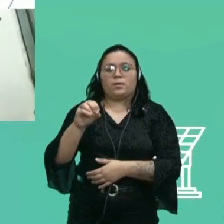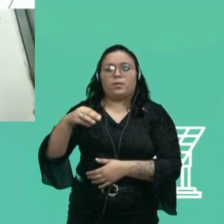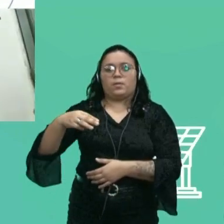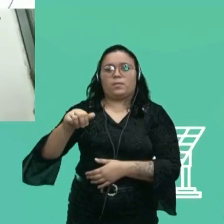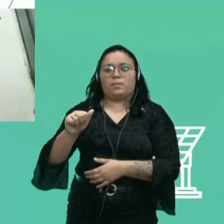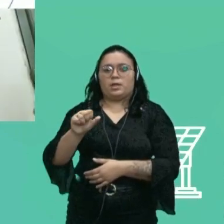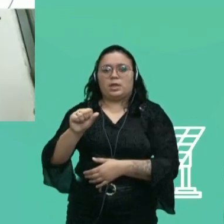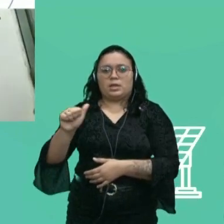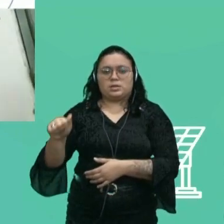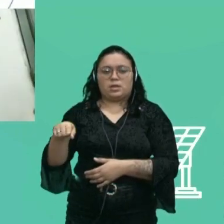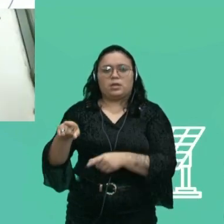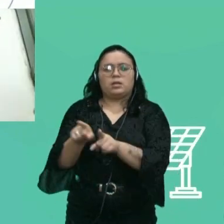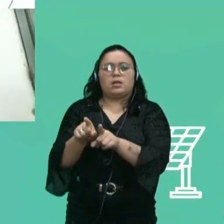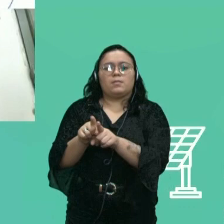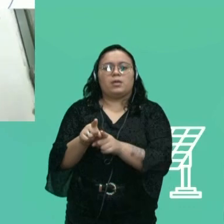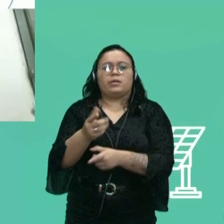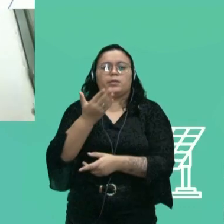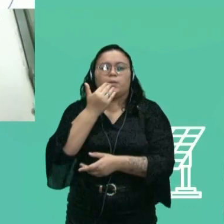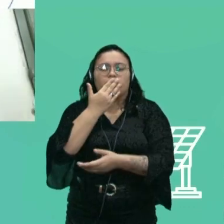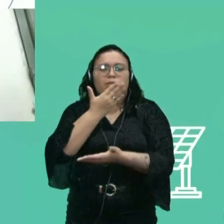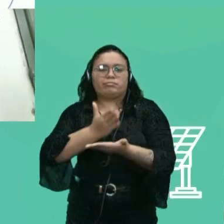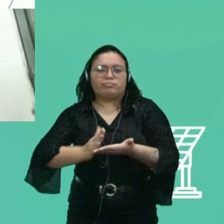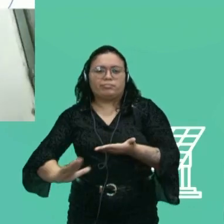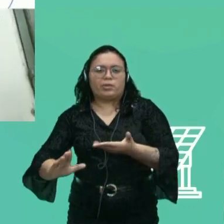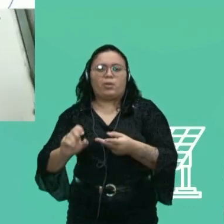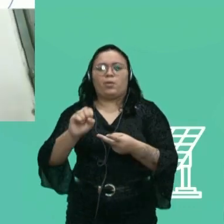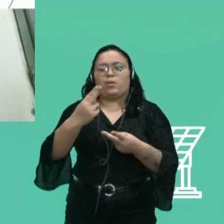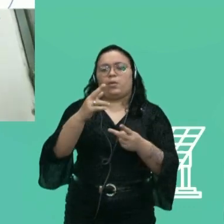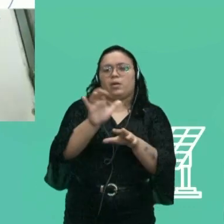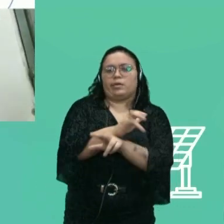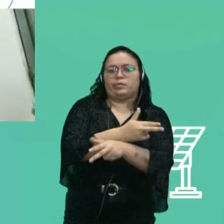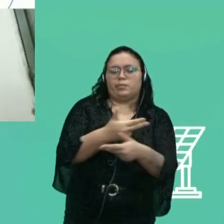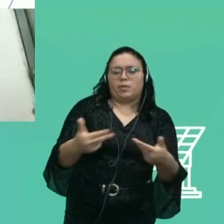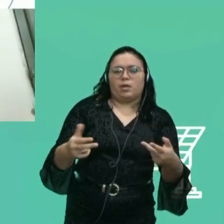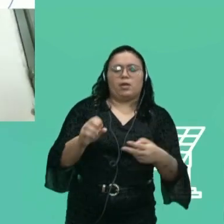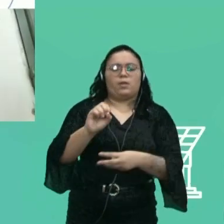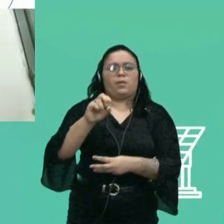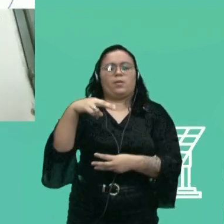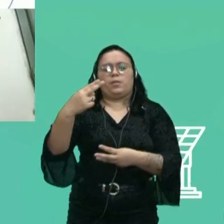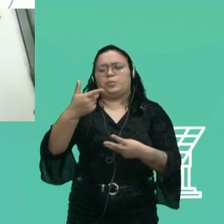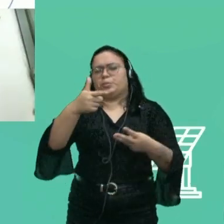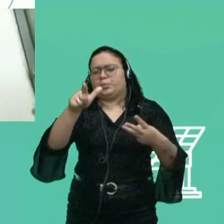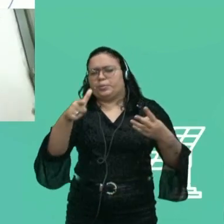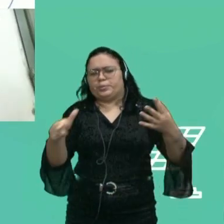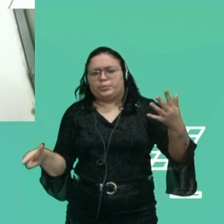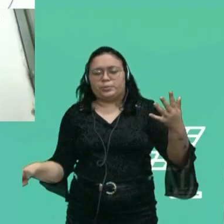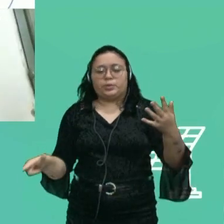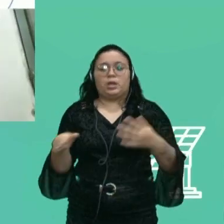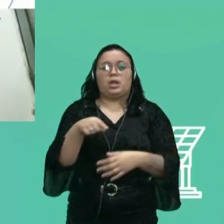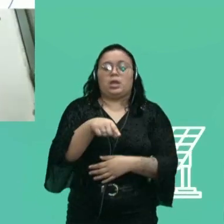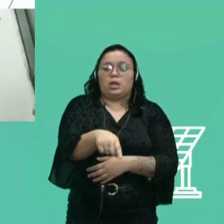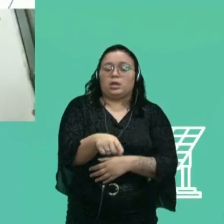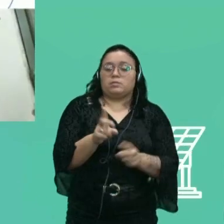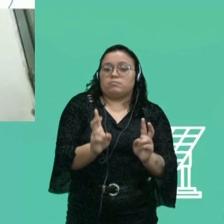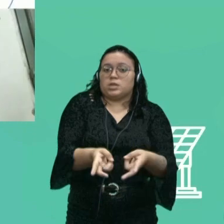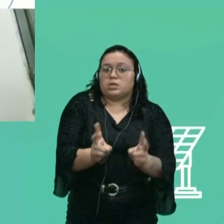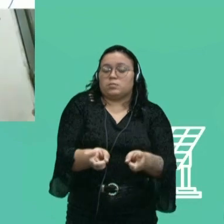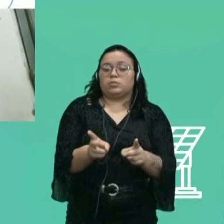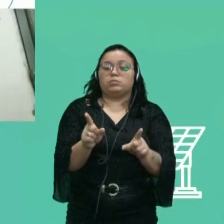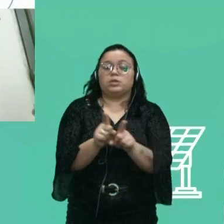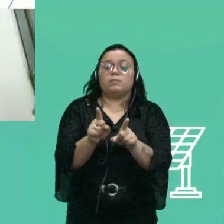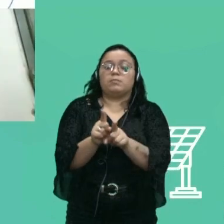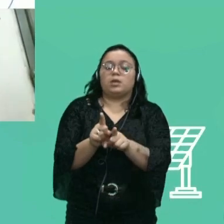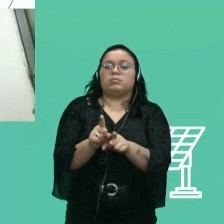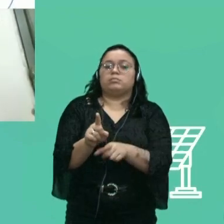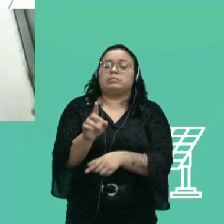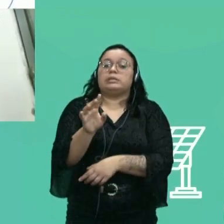resíduos alimentares, como esterco animal, efluente, resíduos de biomassa e outros, ou até mesmo utilizando técnicas como